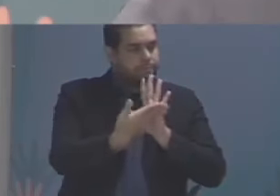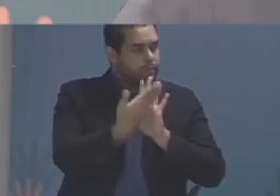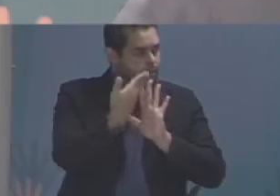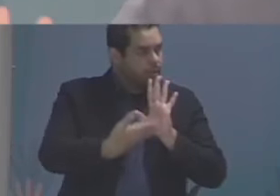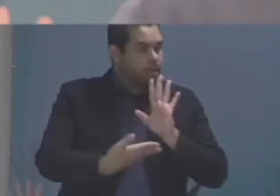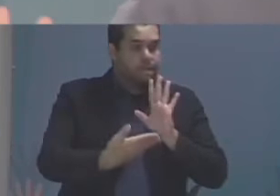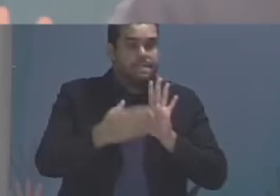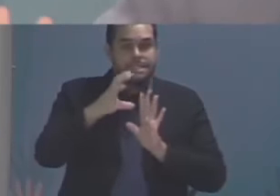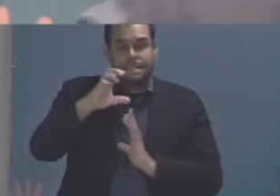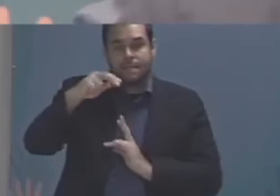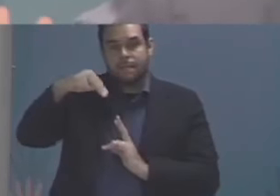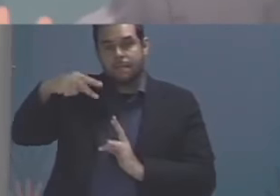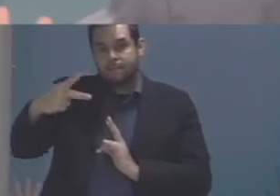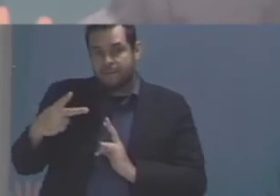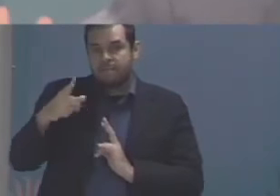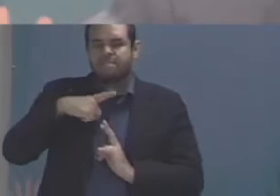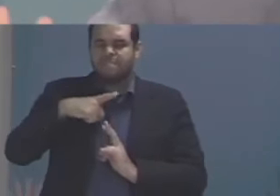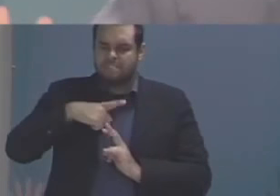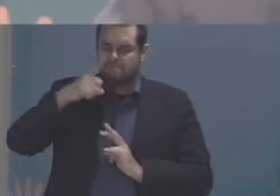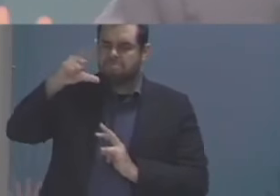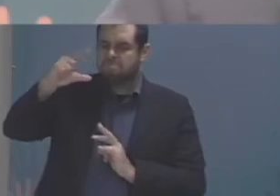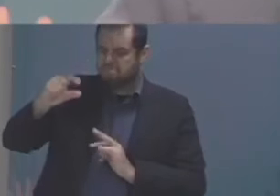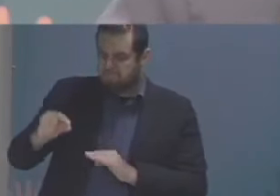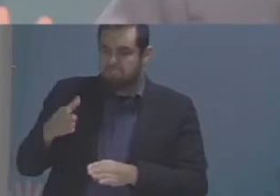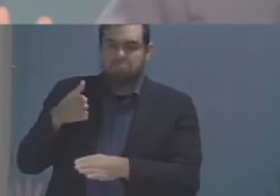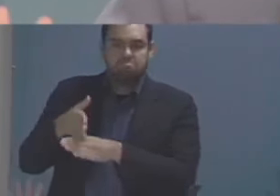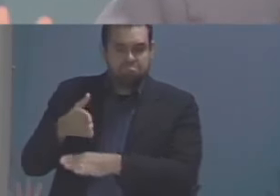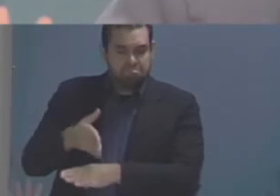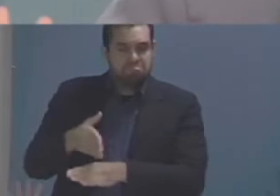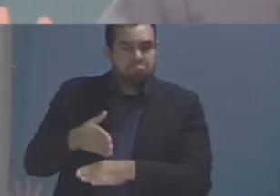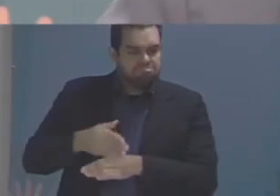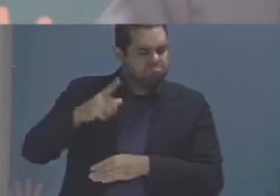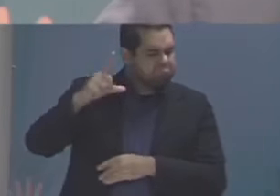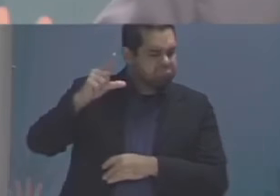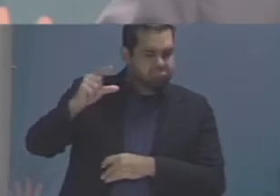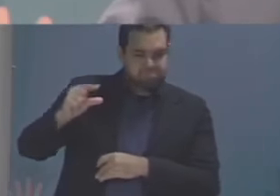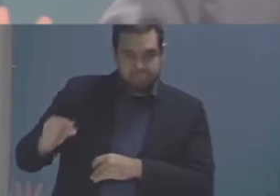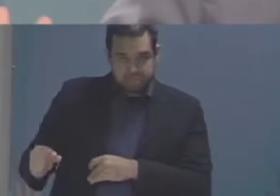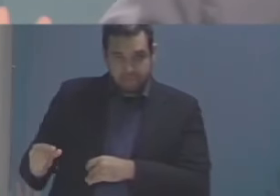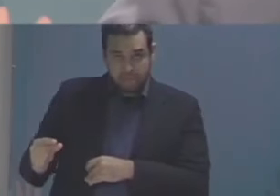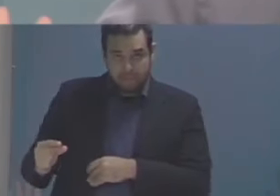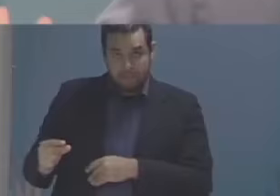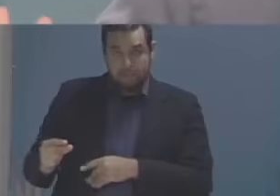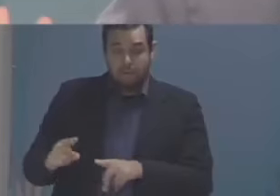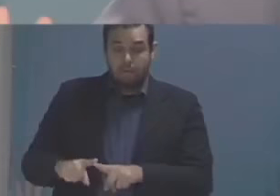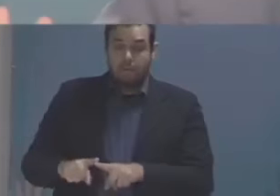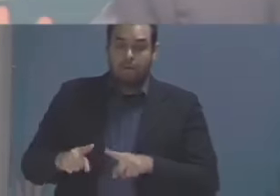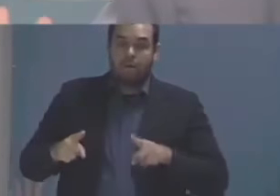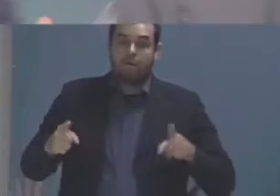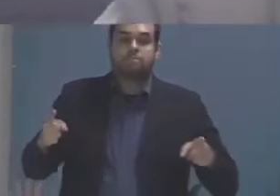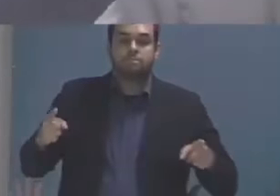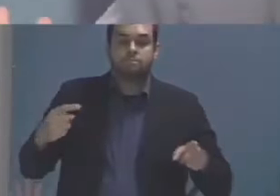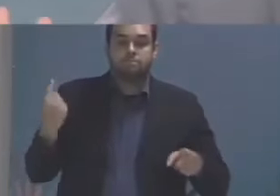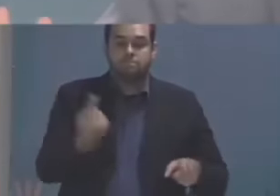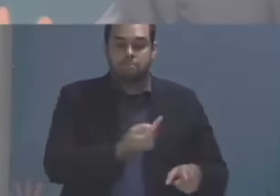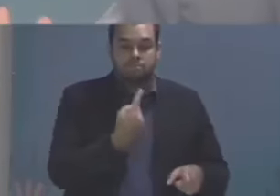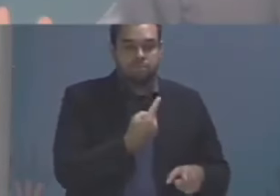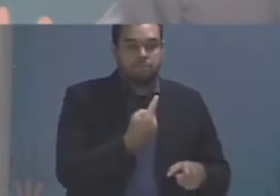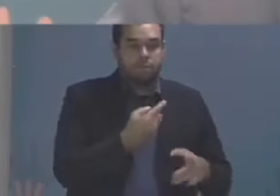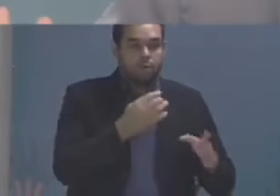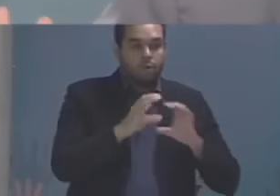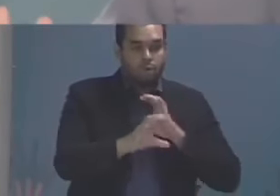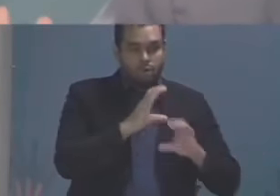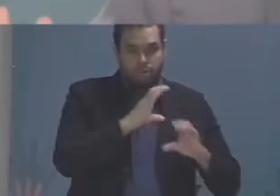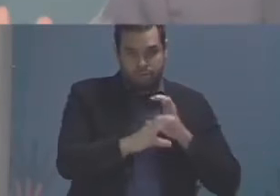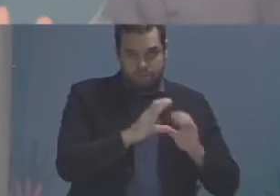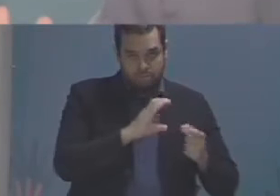Olha, realmente o CNP teve uma baixa participação, caiu a participação neste ano, né? Em compensação, as nossas ferramentas de comunicação